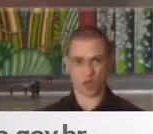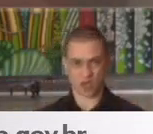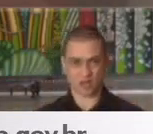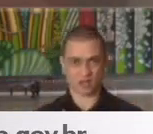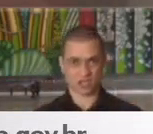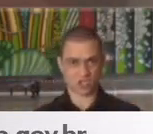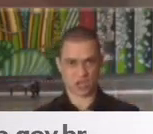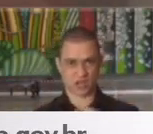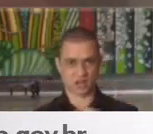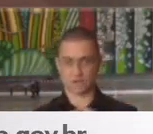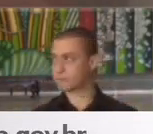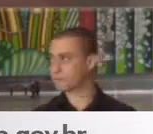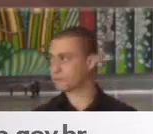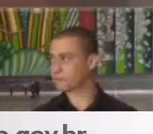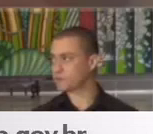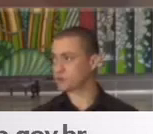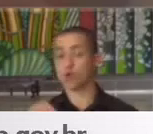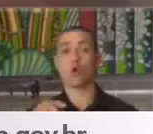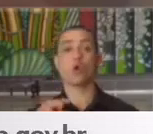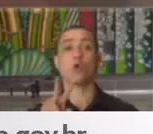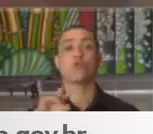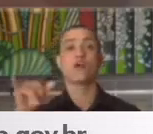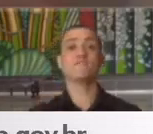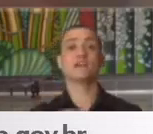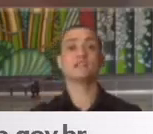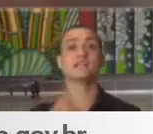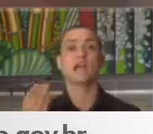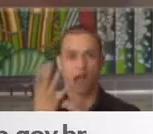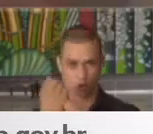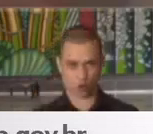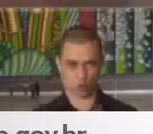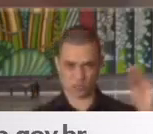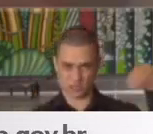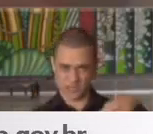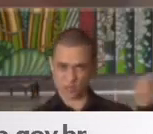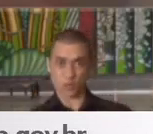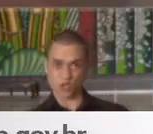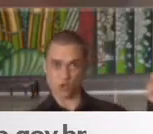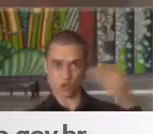prefeitura vai fazer, conta já